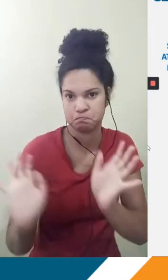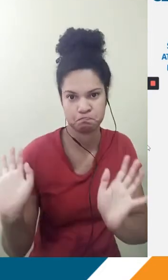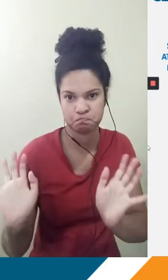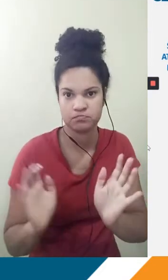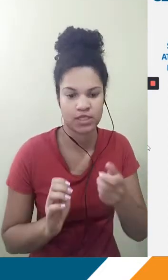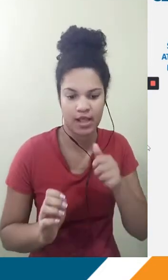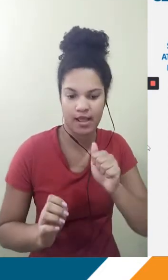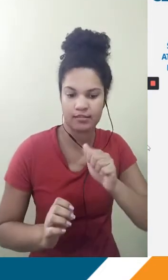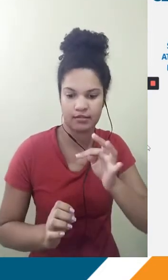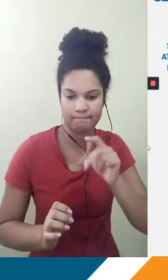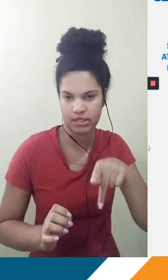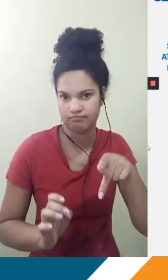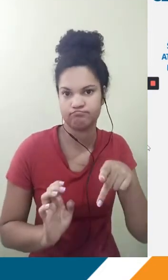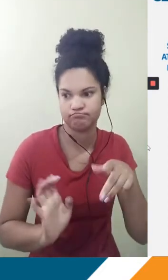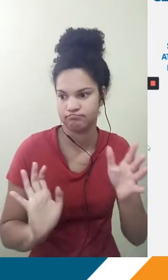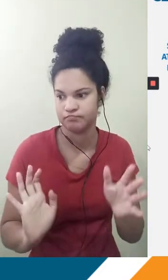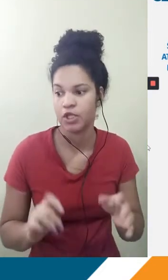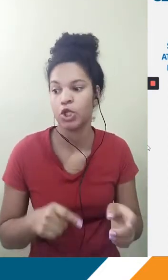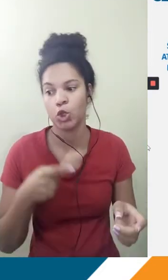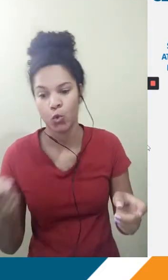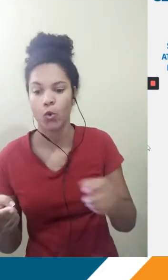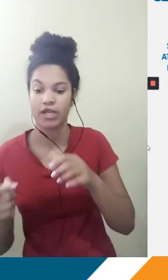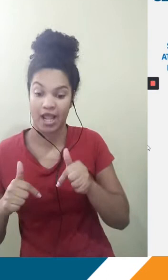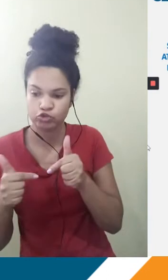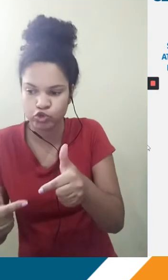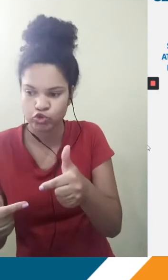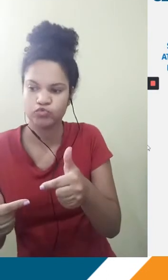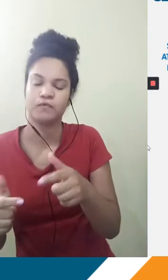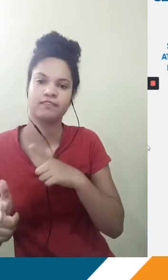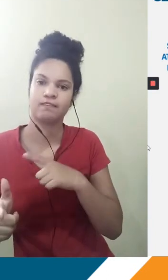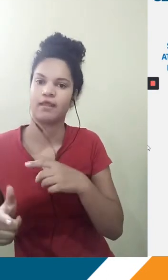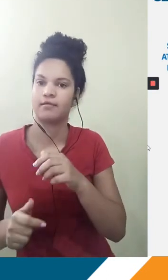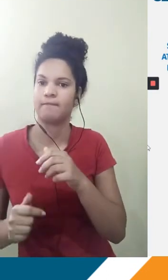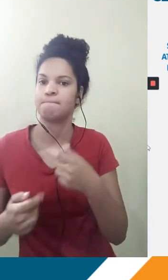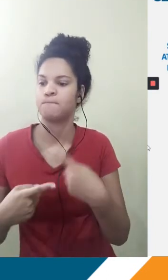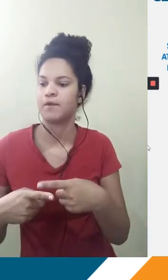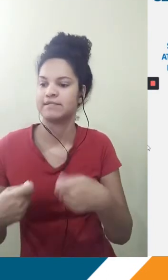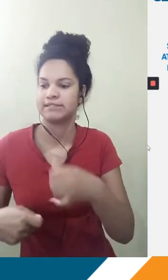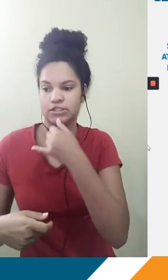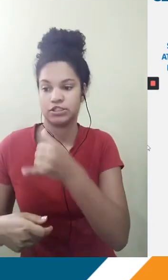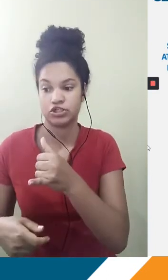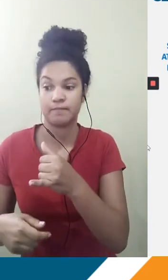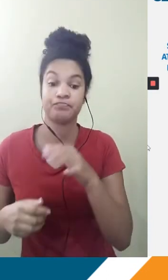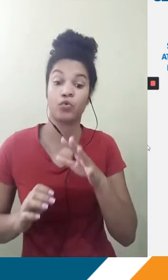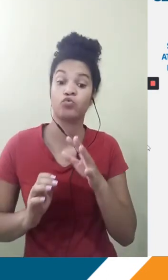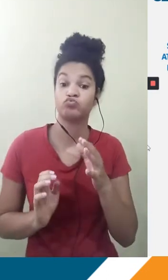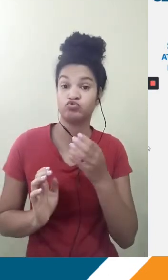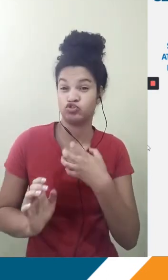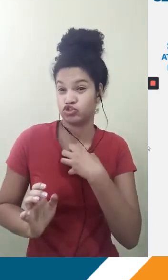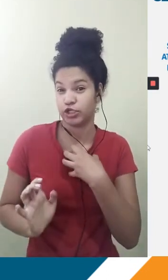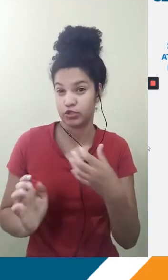didática de explicar isso é fazendo essa diferenciação. Os processos de transporte passivo,